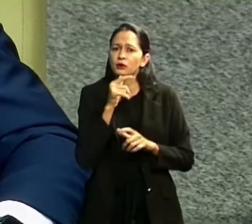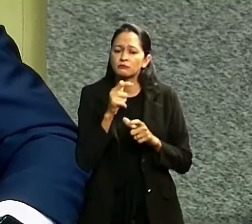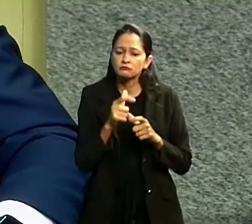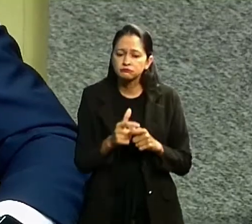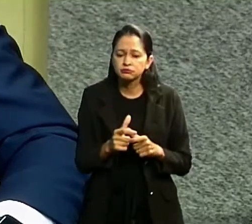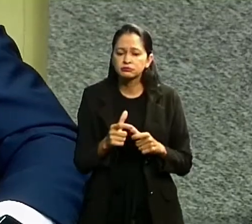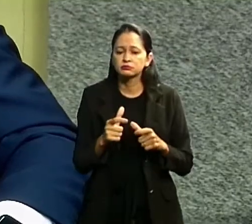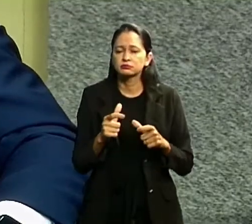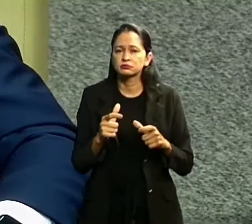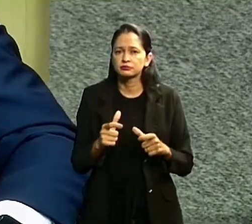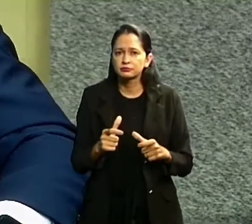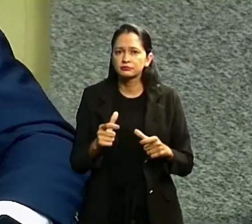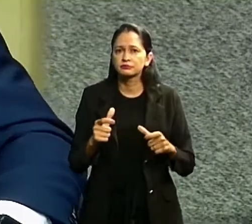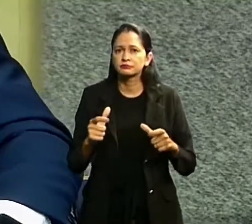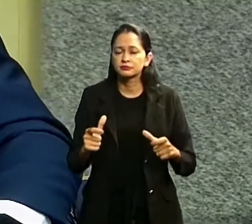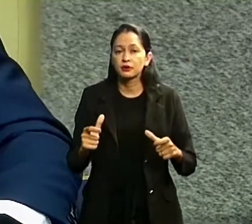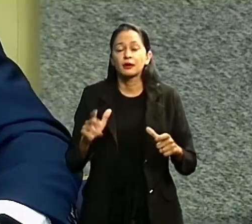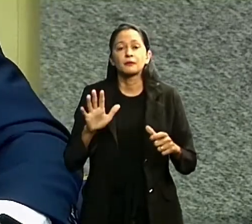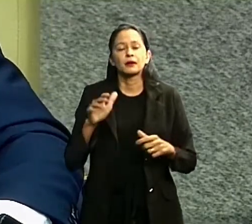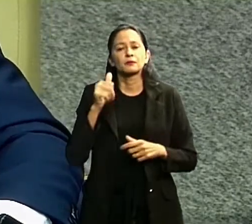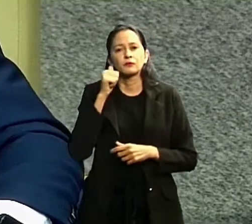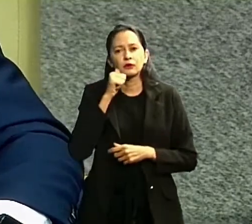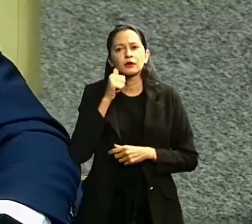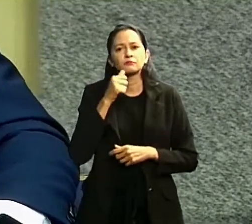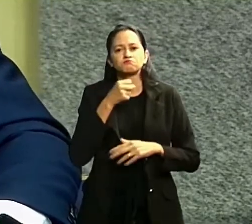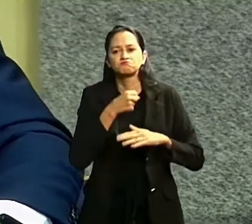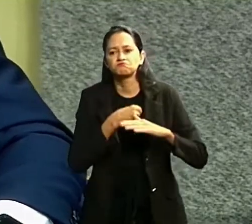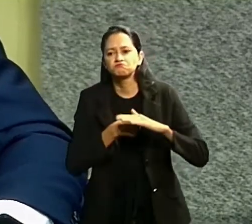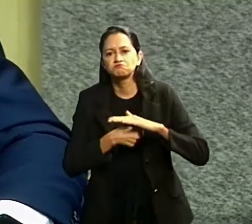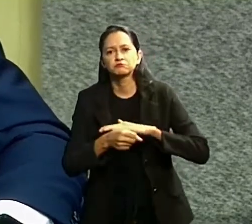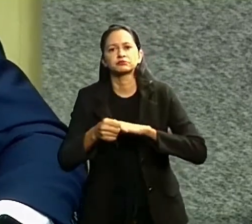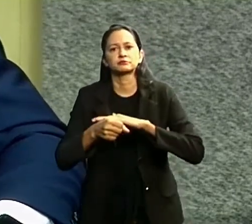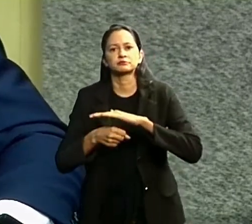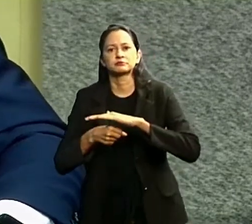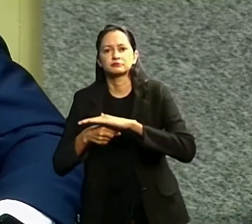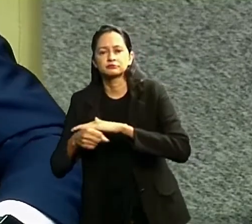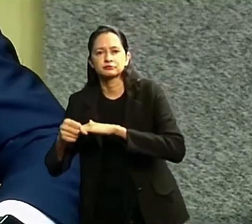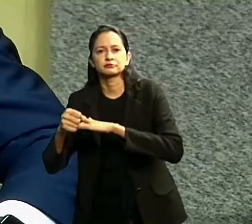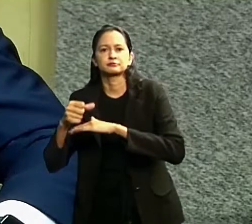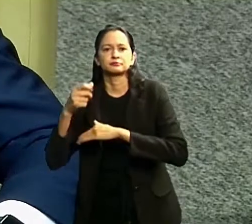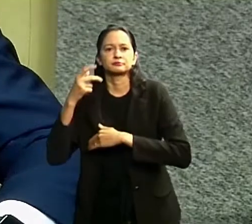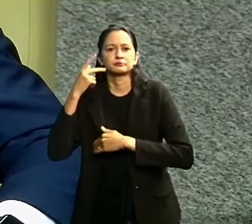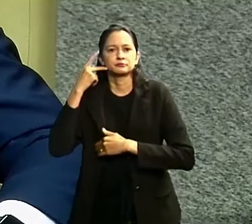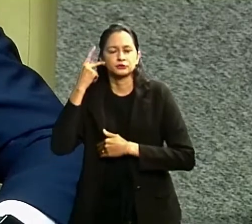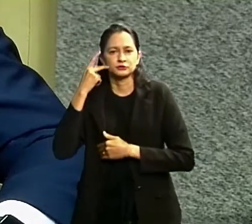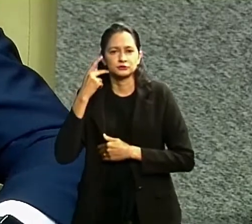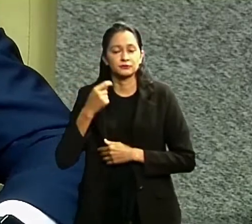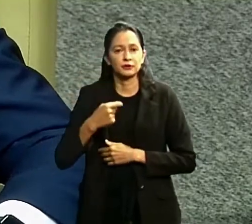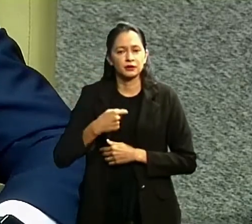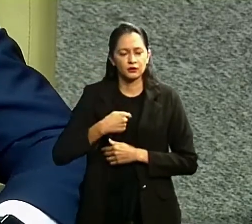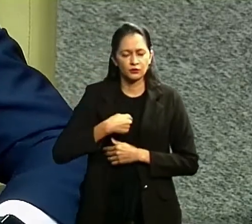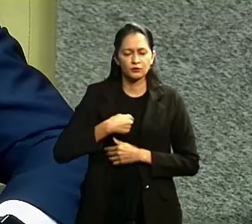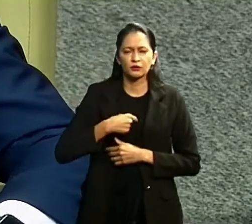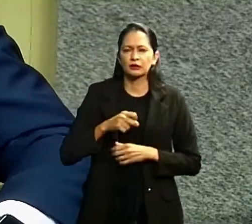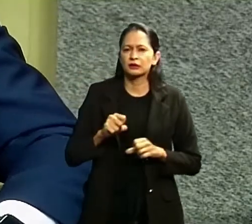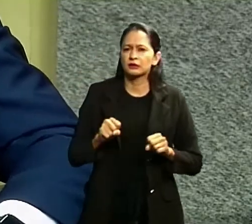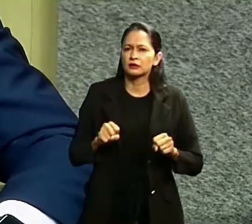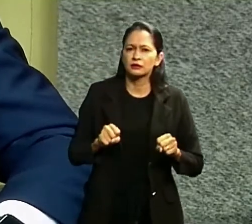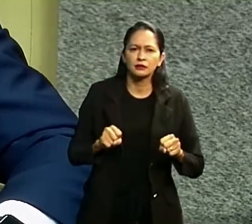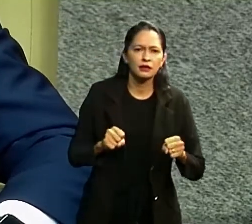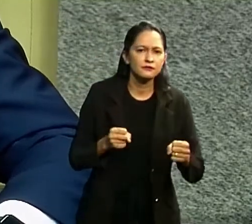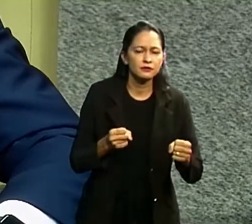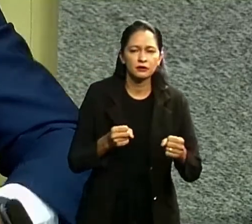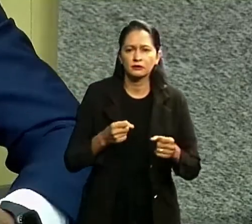Lucila, mas as mulheres têm tido seu espaço dentro da política brasileira e eu sou um defensor número um,